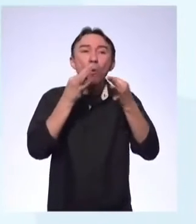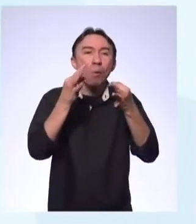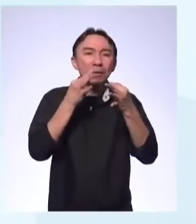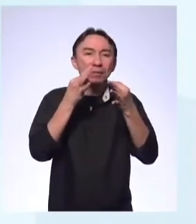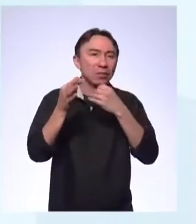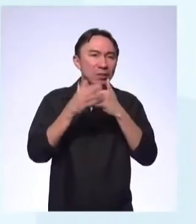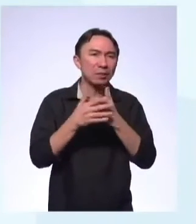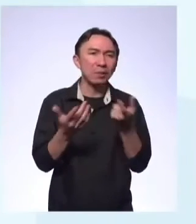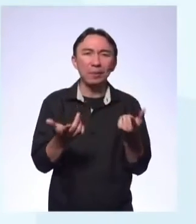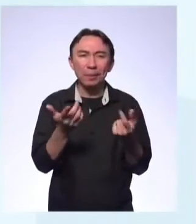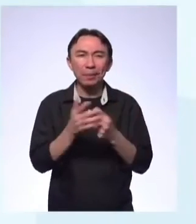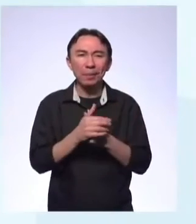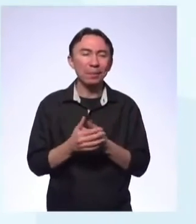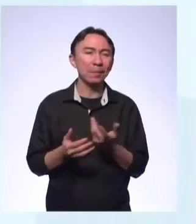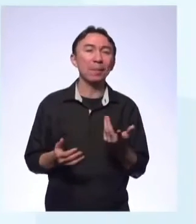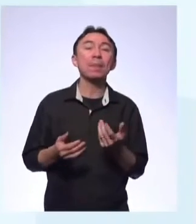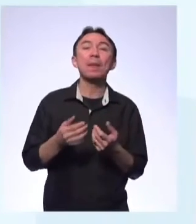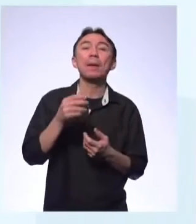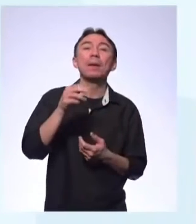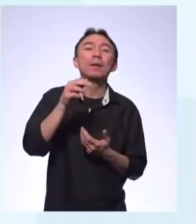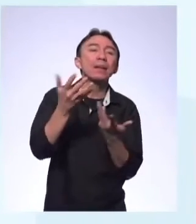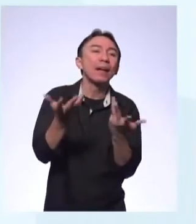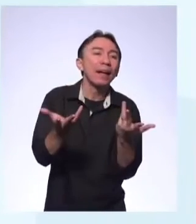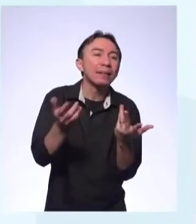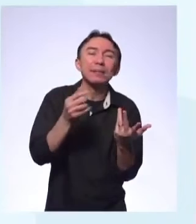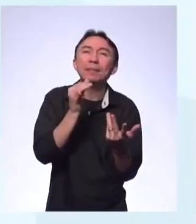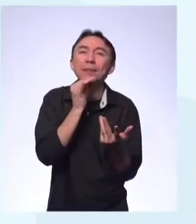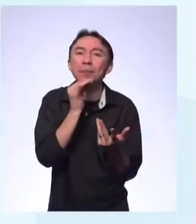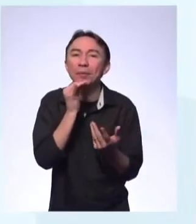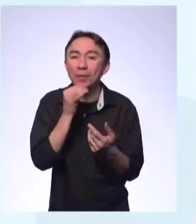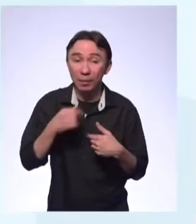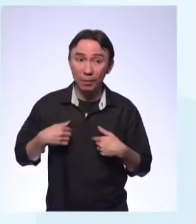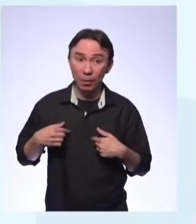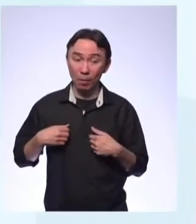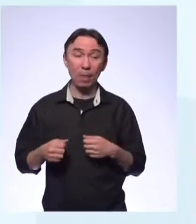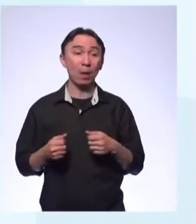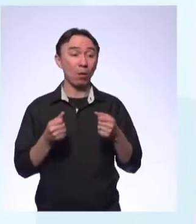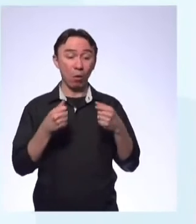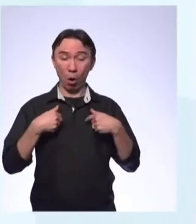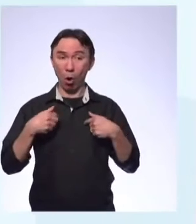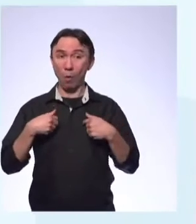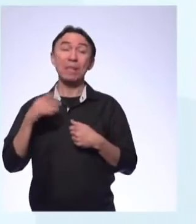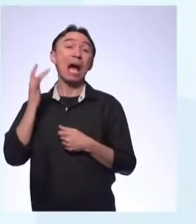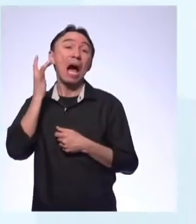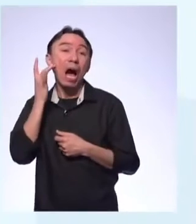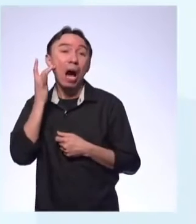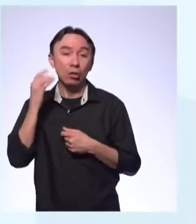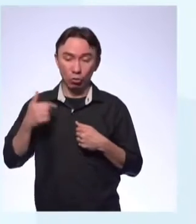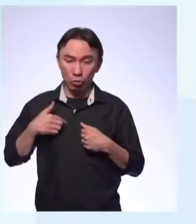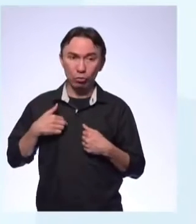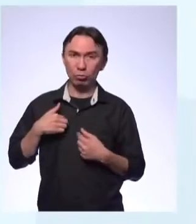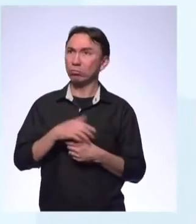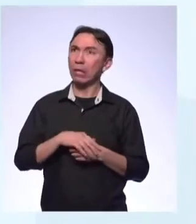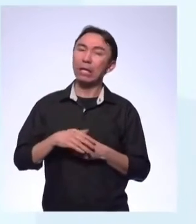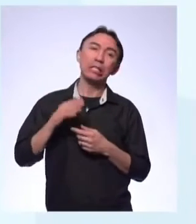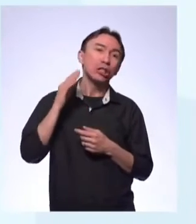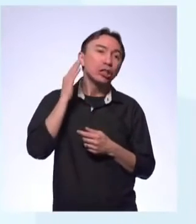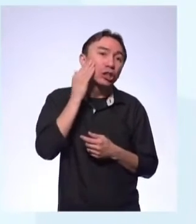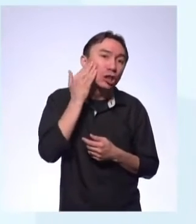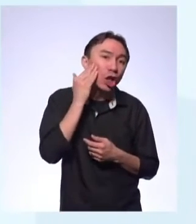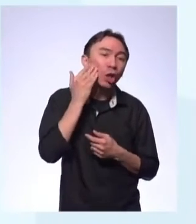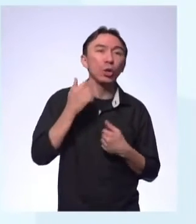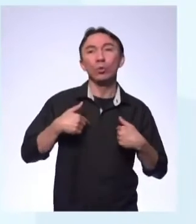gosto a justificativa quando a justificativa é um princípio ou seja uma crença pessoal baseada numa constatação